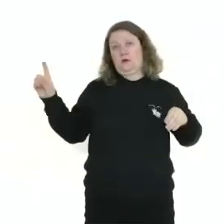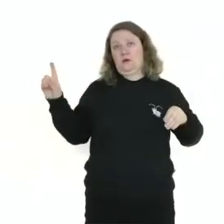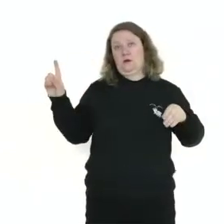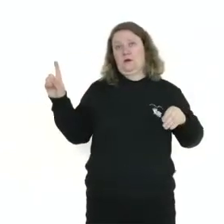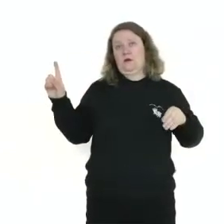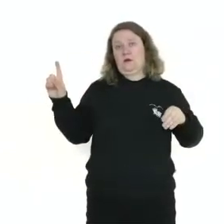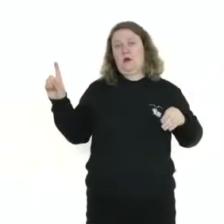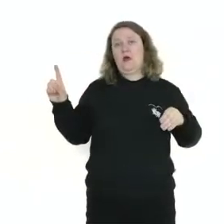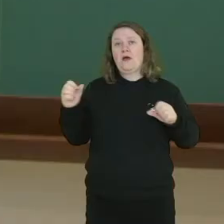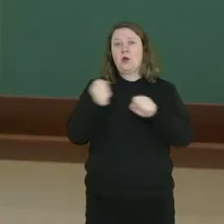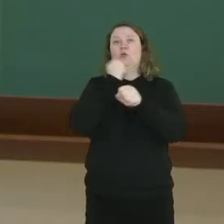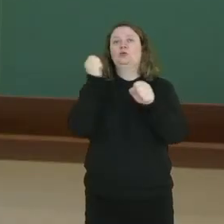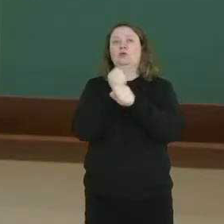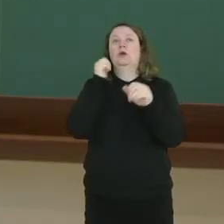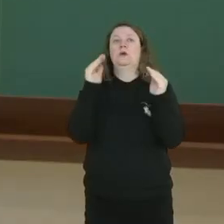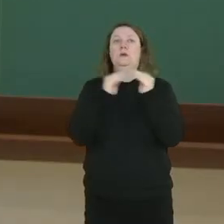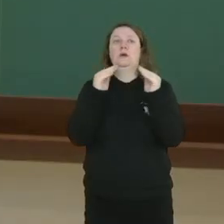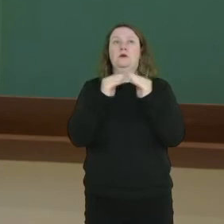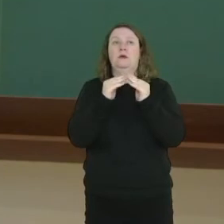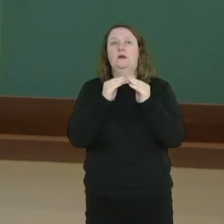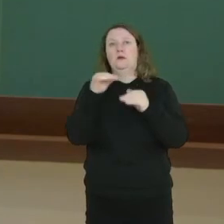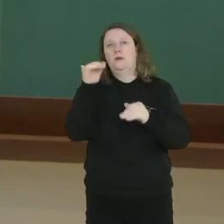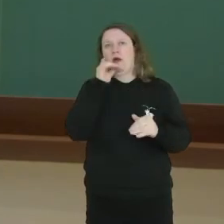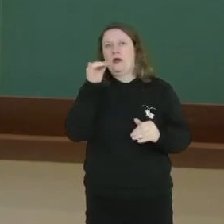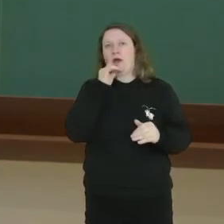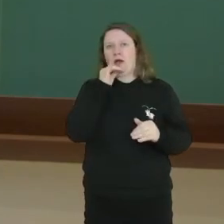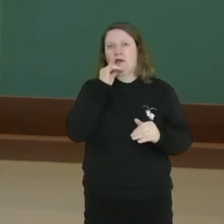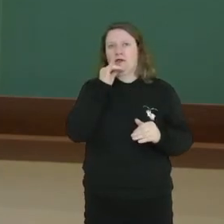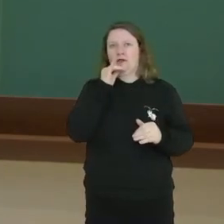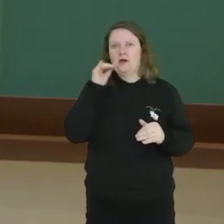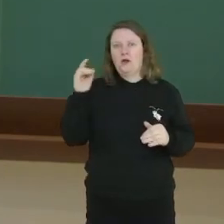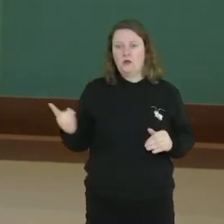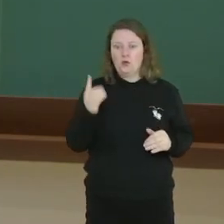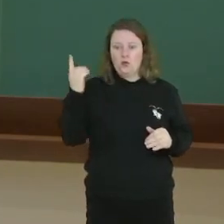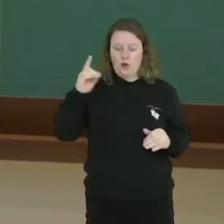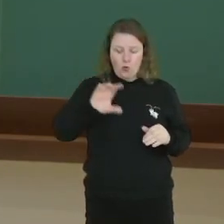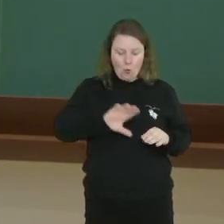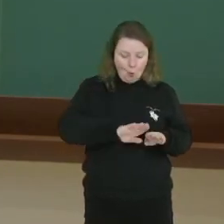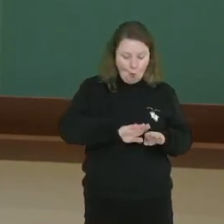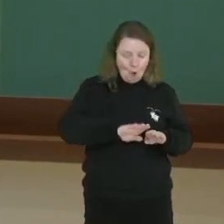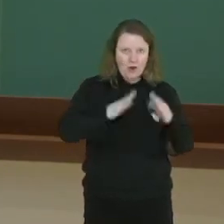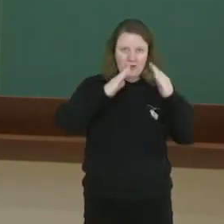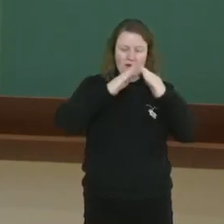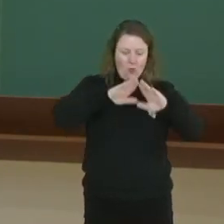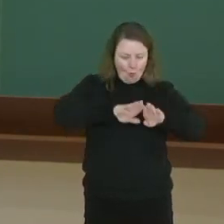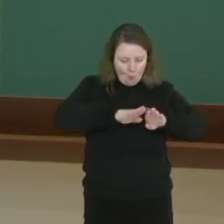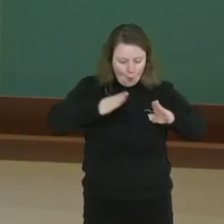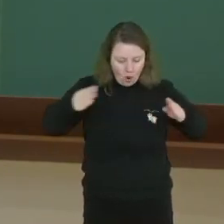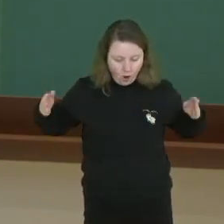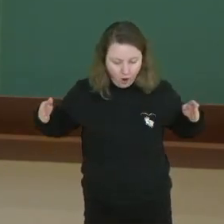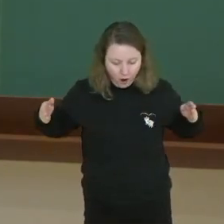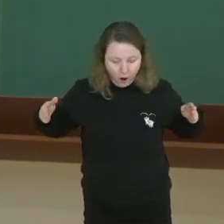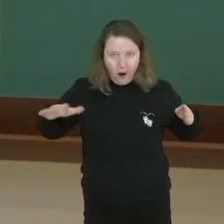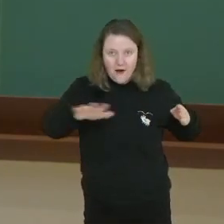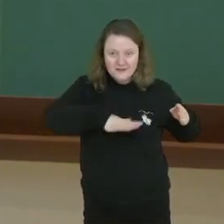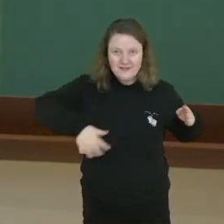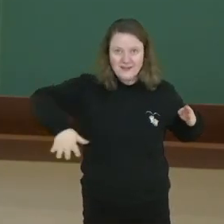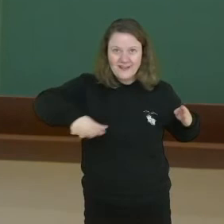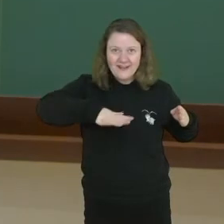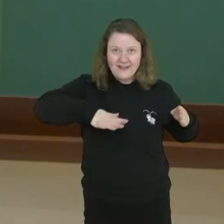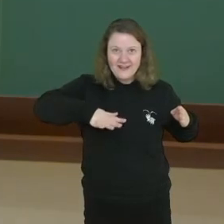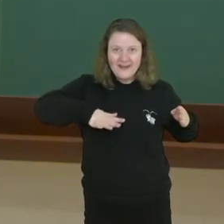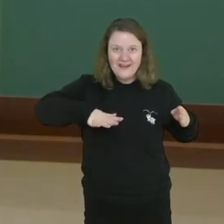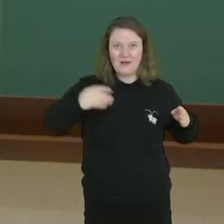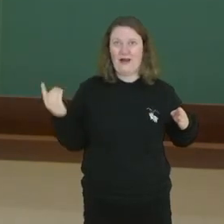Planta baixa é como se você pudesse ser um gigante, tirar o telhado e olhar de cima a planta da casa. Olhar a casa, tá